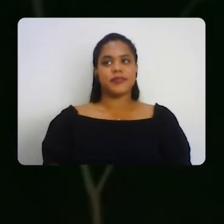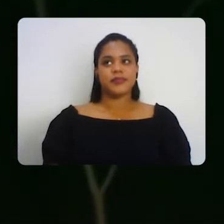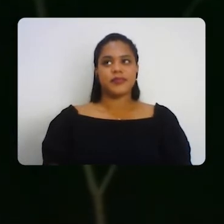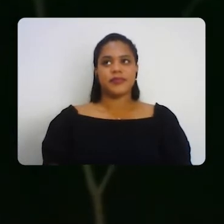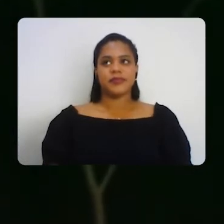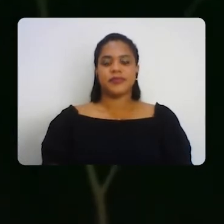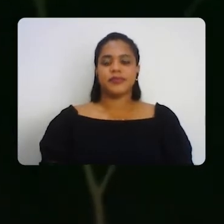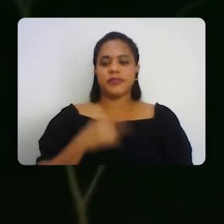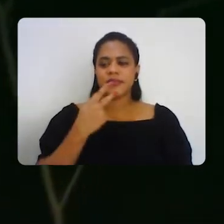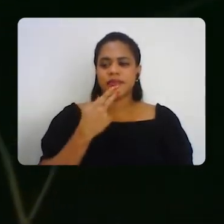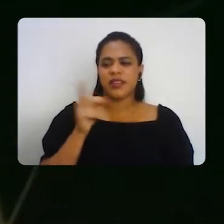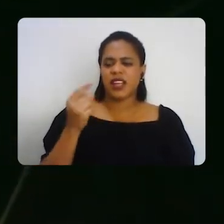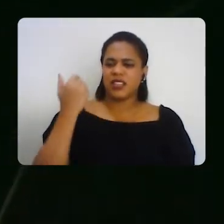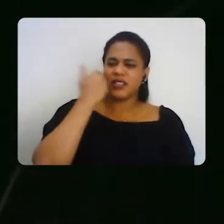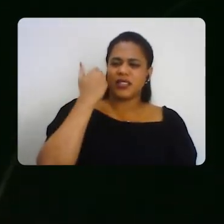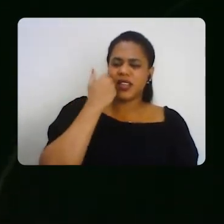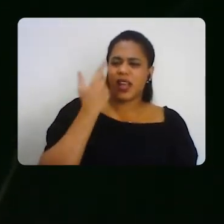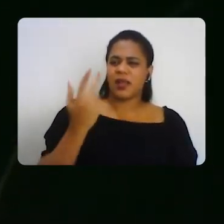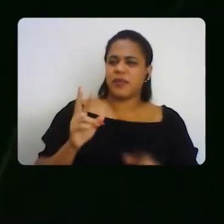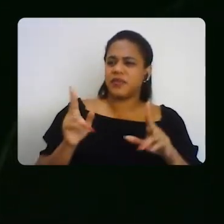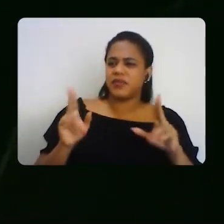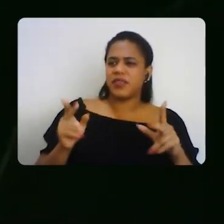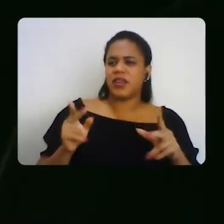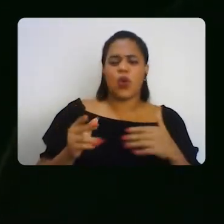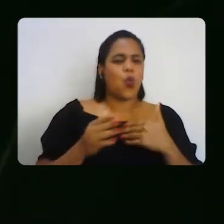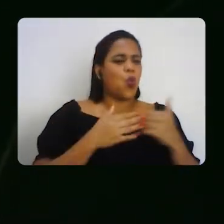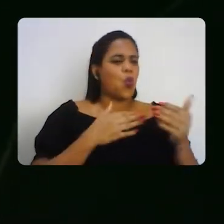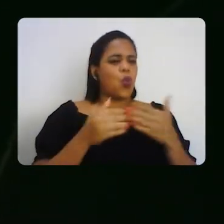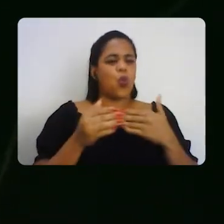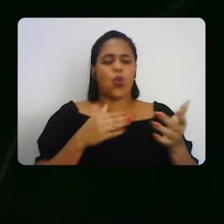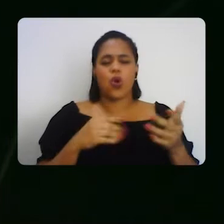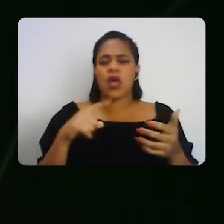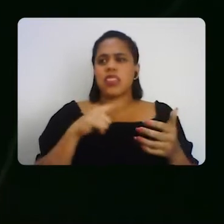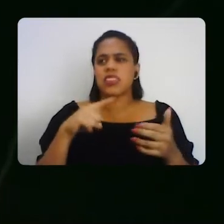Cheio de ar, o Léo ficou tão descaramunhado que